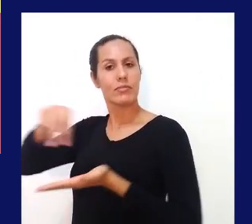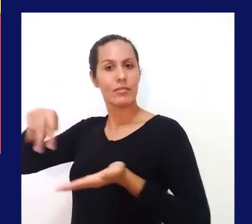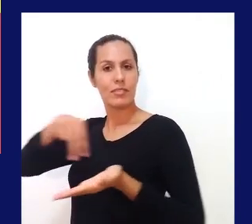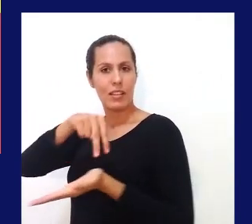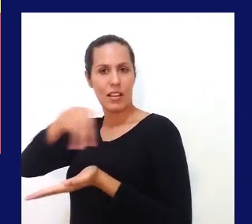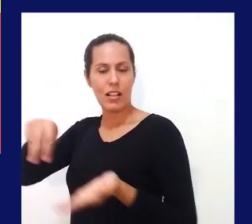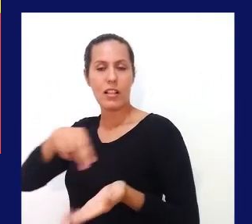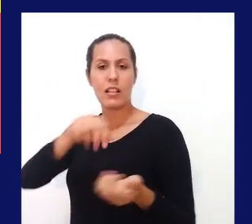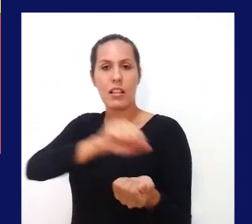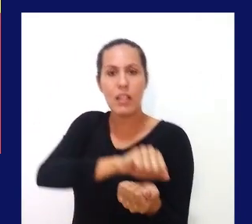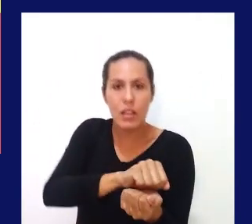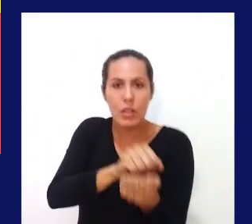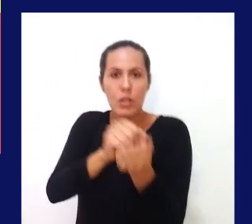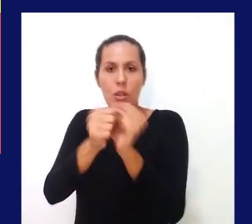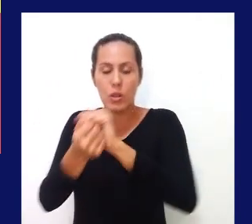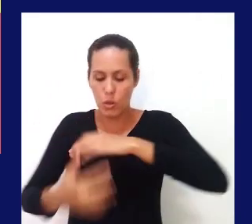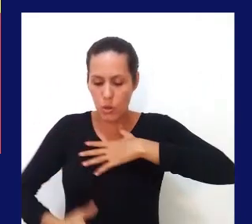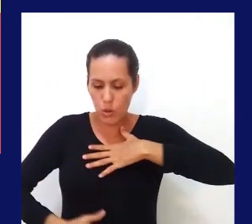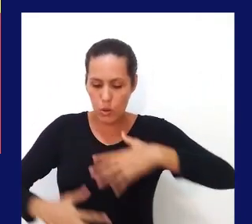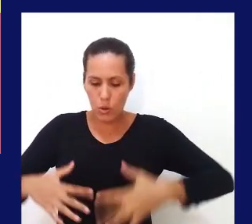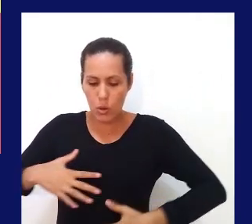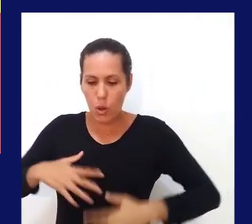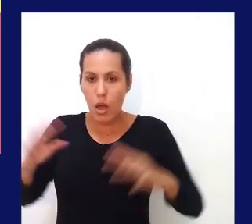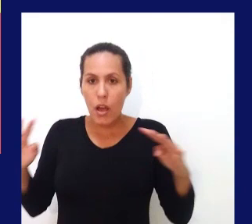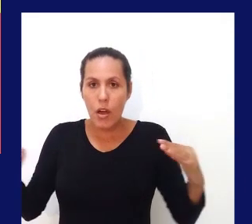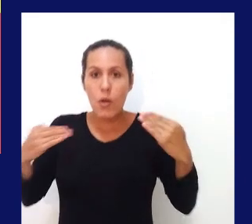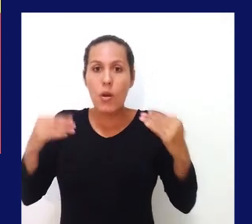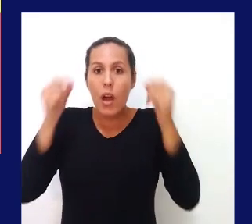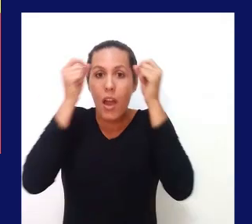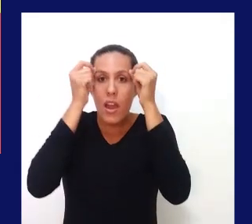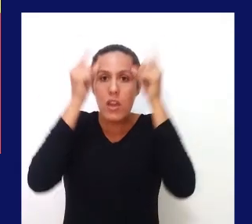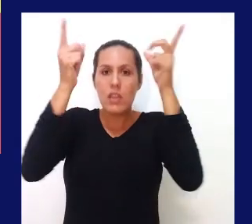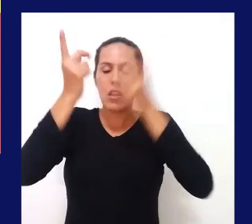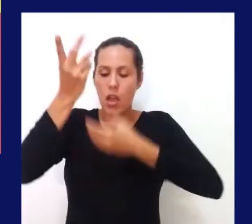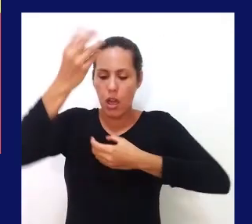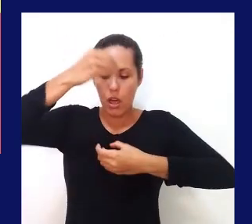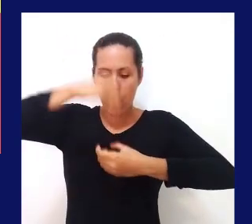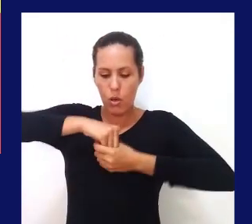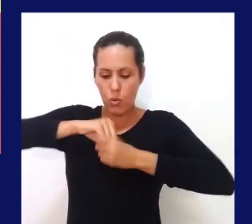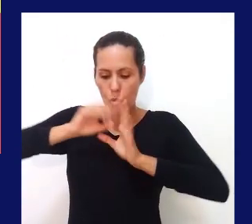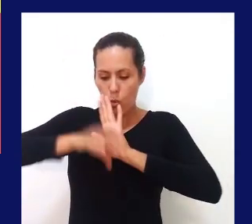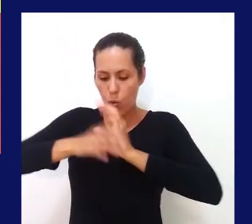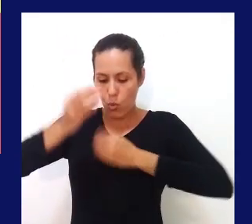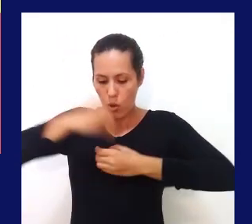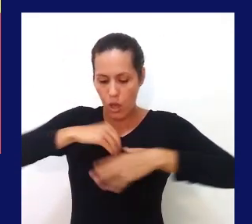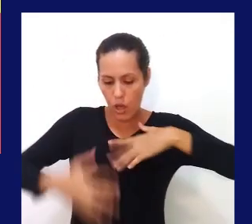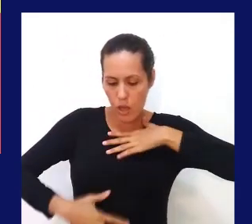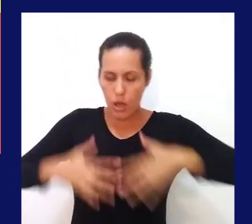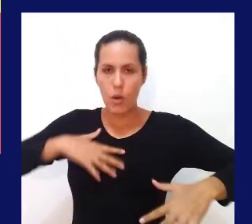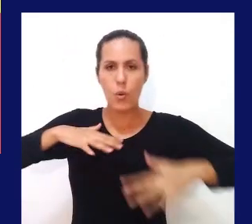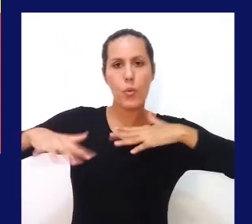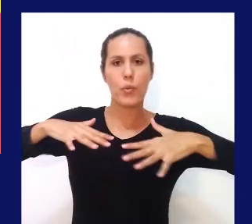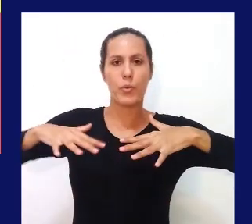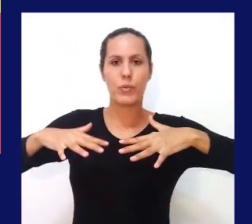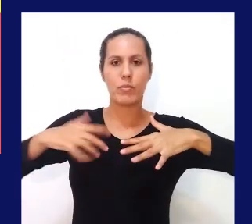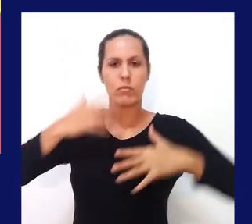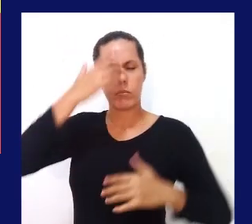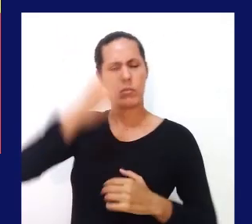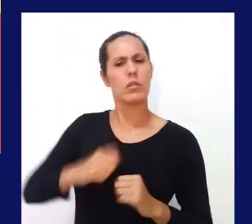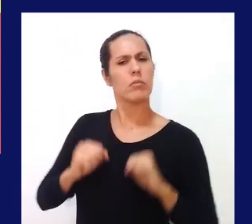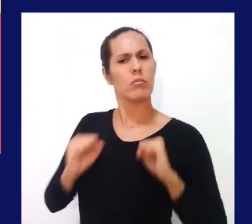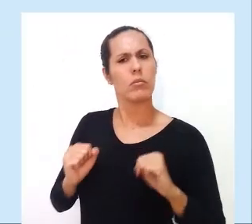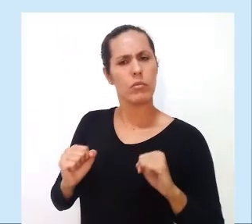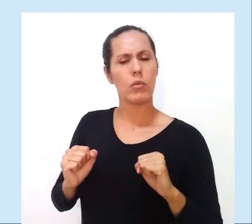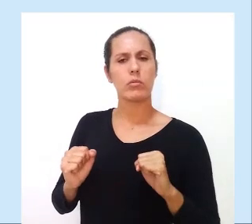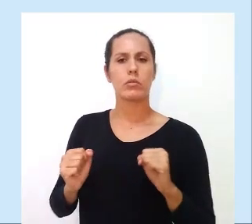é suprimida uma estruturação clara, importando mais as ideias, conceitos e emoções. Então as